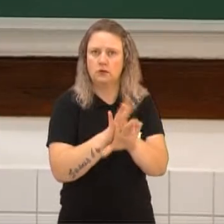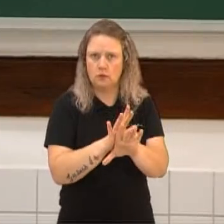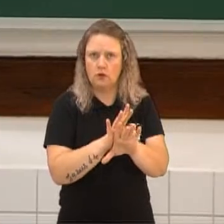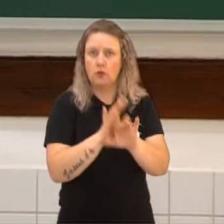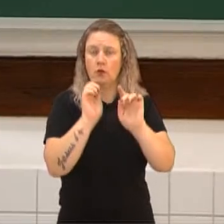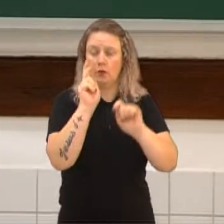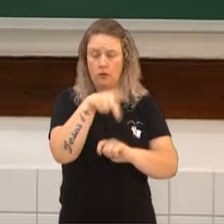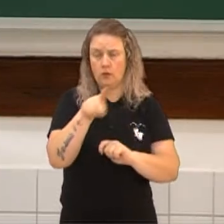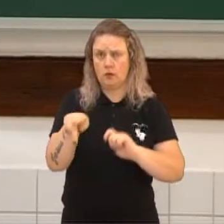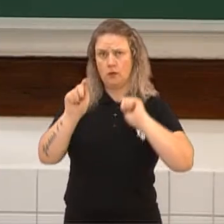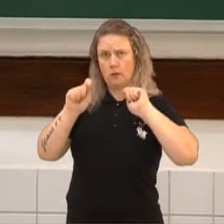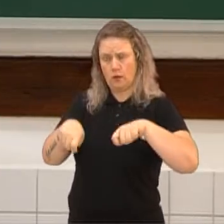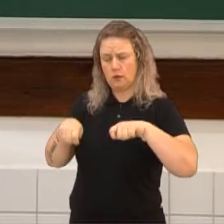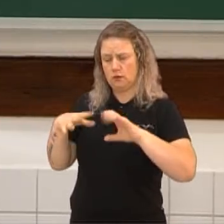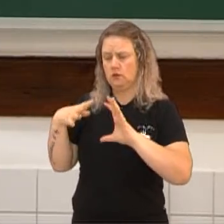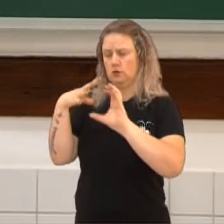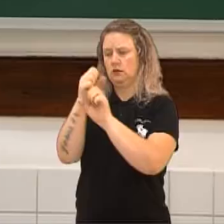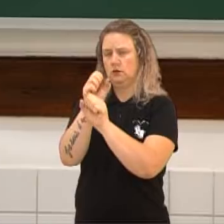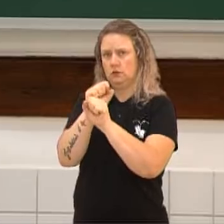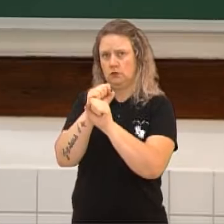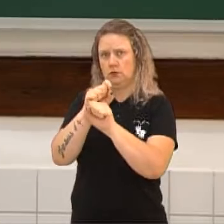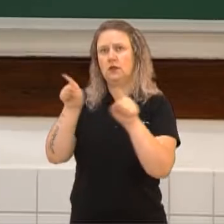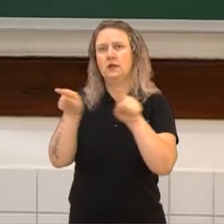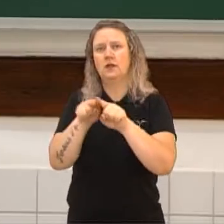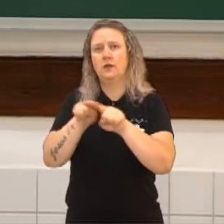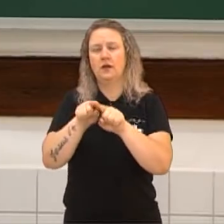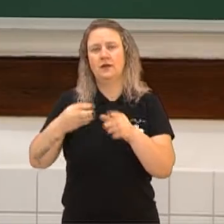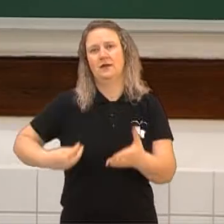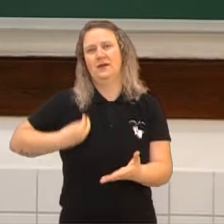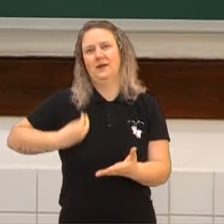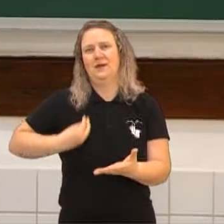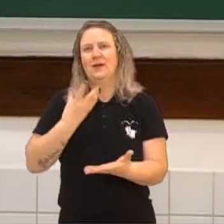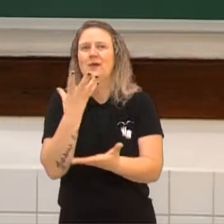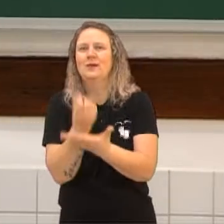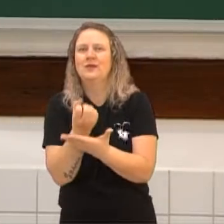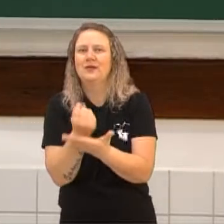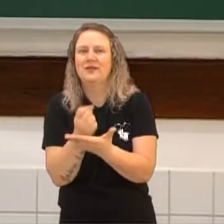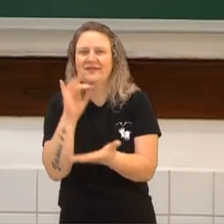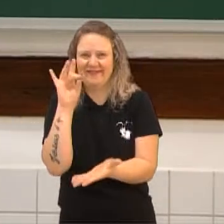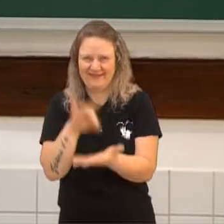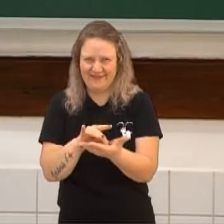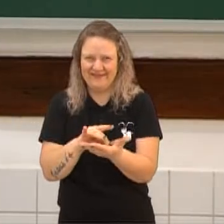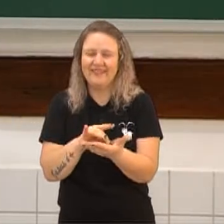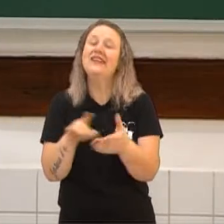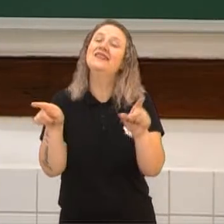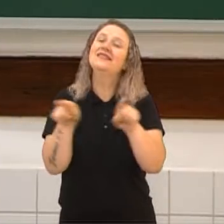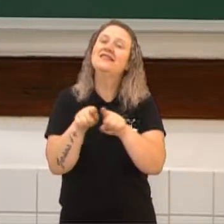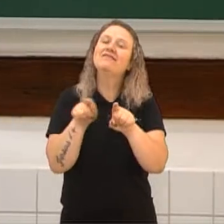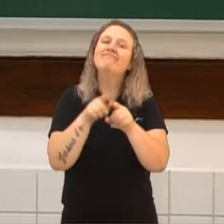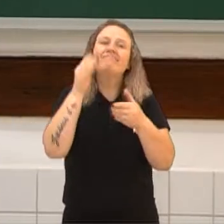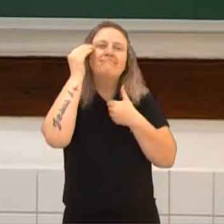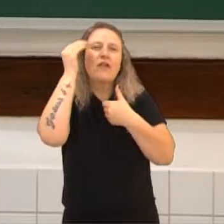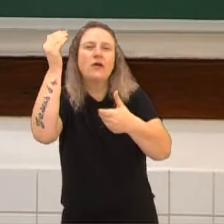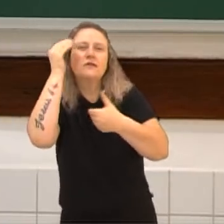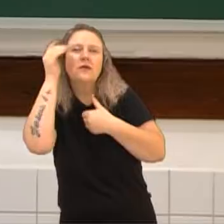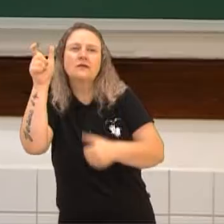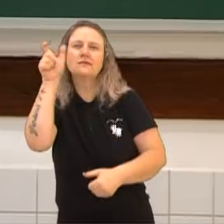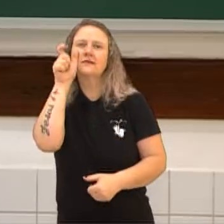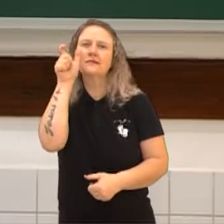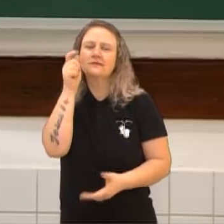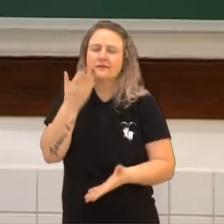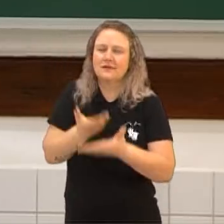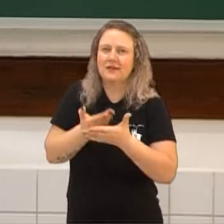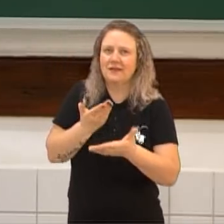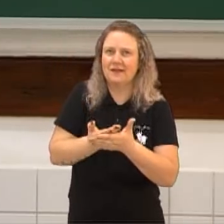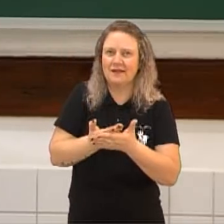professores possam dar tanto a nota quanto a presença para vocês. E muito obrigado por acompanhar a aula até aqui.